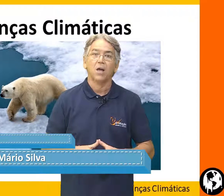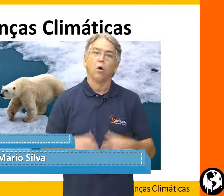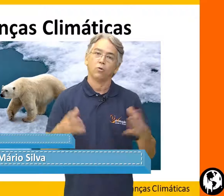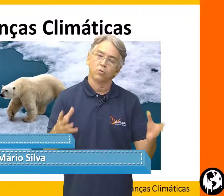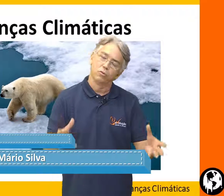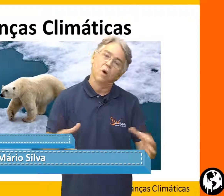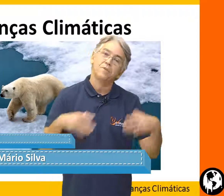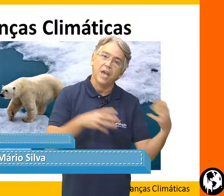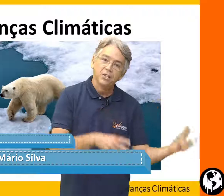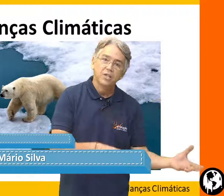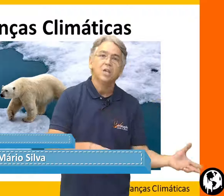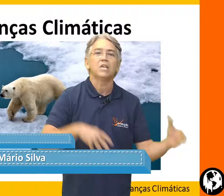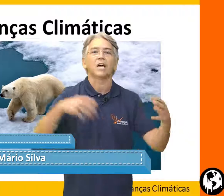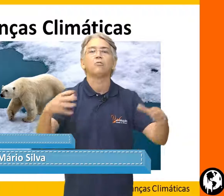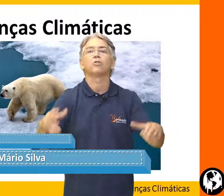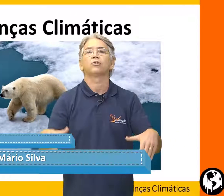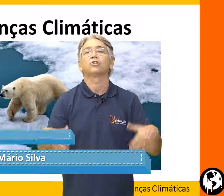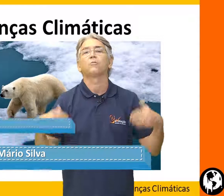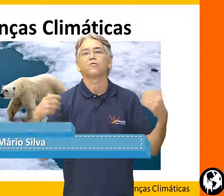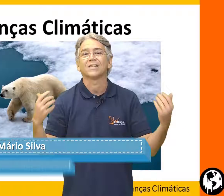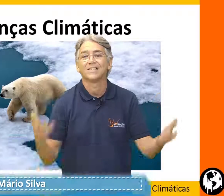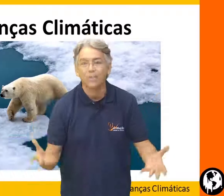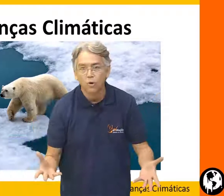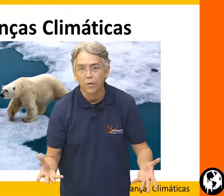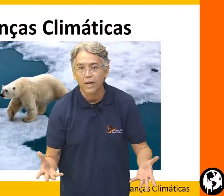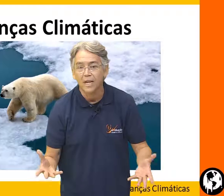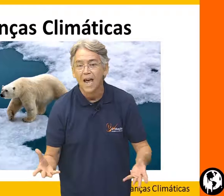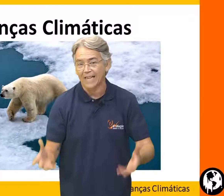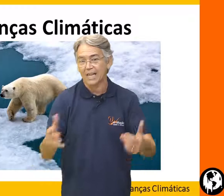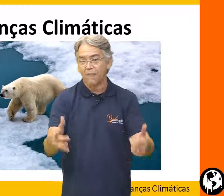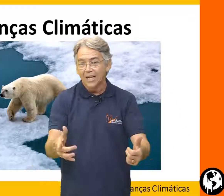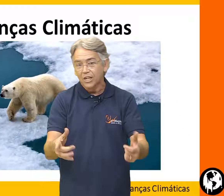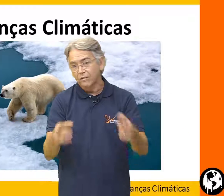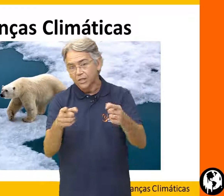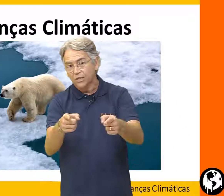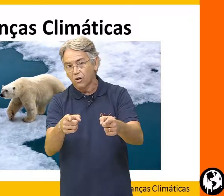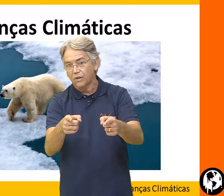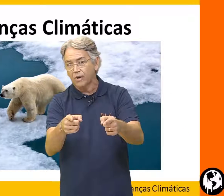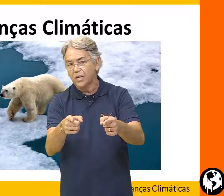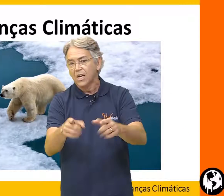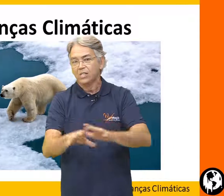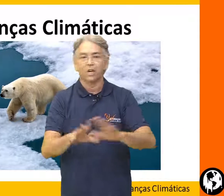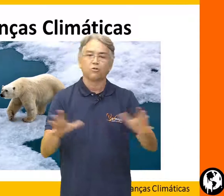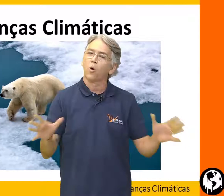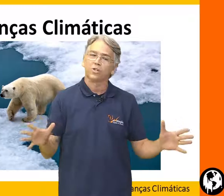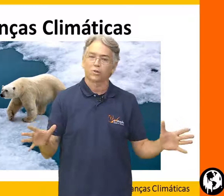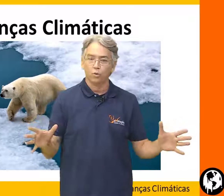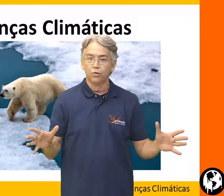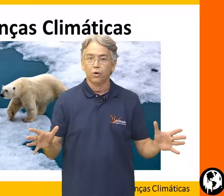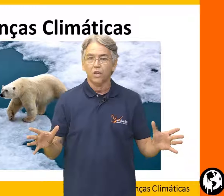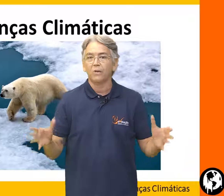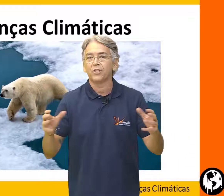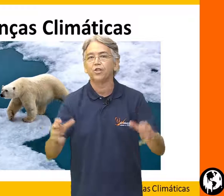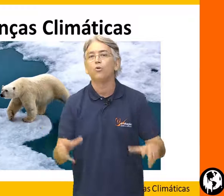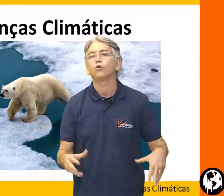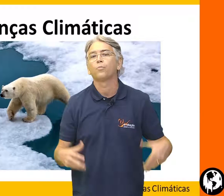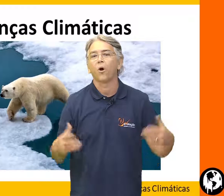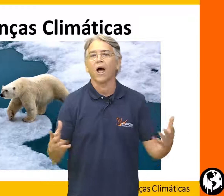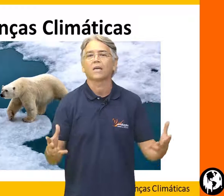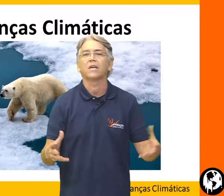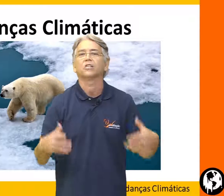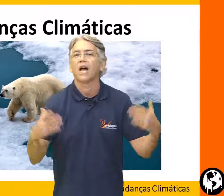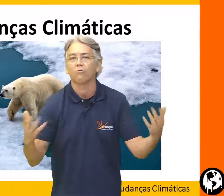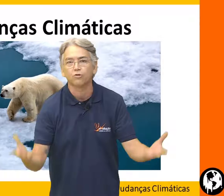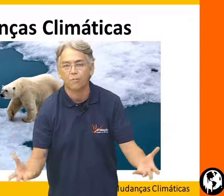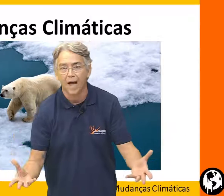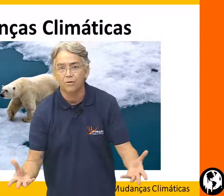vestibular, o ambiente e aquilo que nós estamos fazendo com ele. Essa imagem que vocês estão vendo aí já nos mostra tudo. Imagine um urso polar